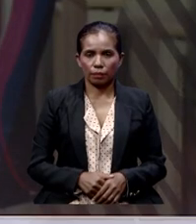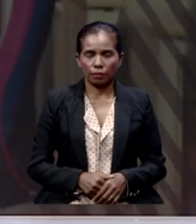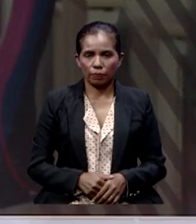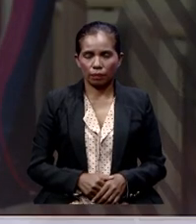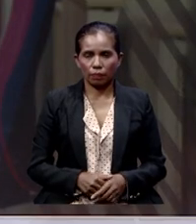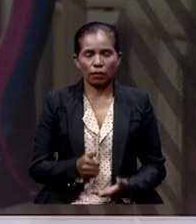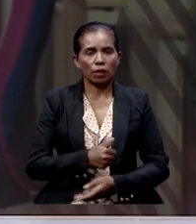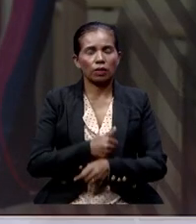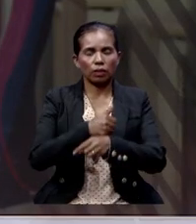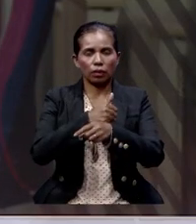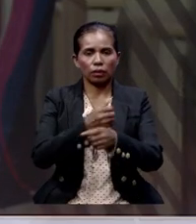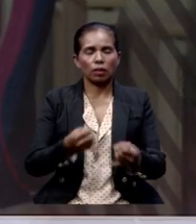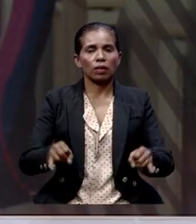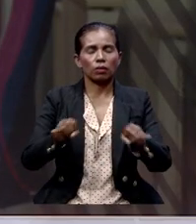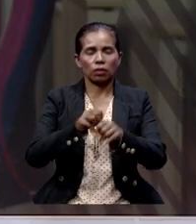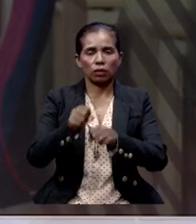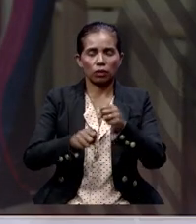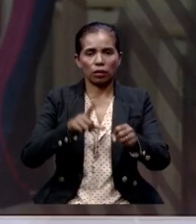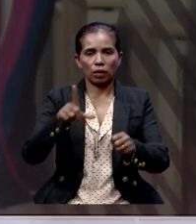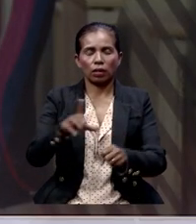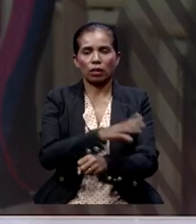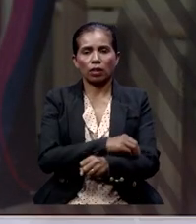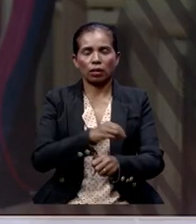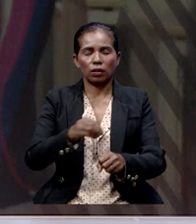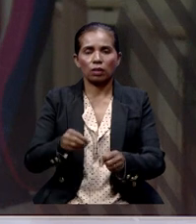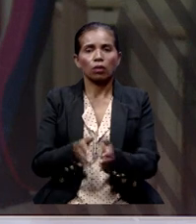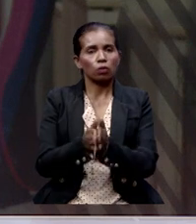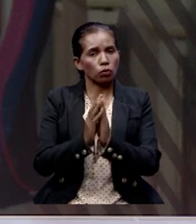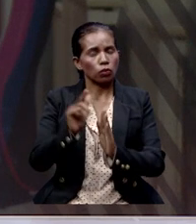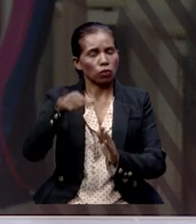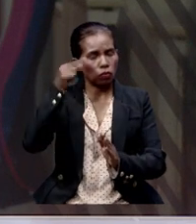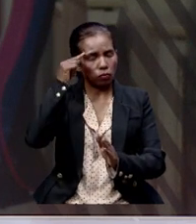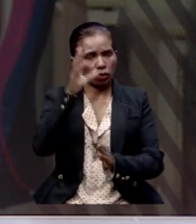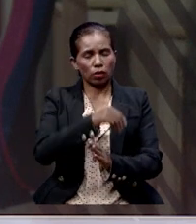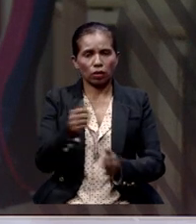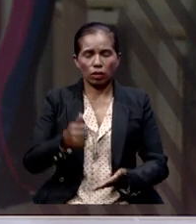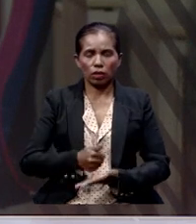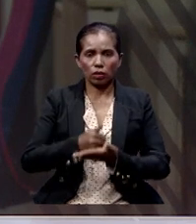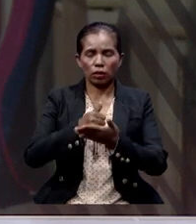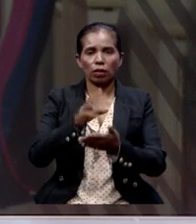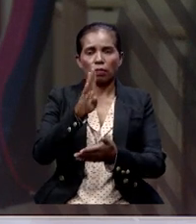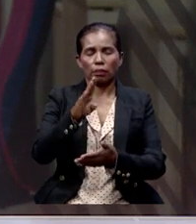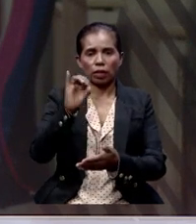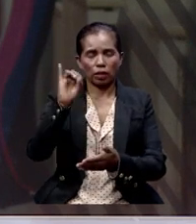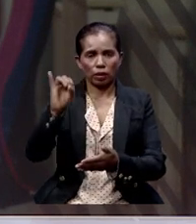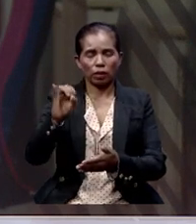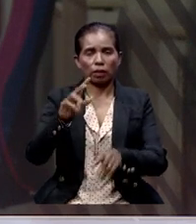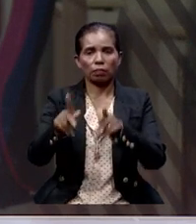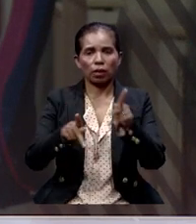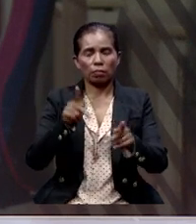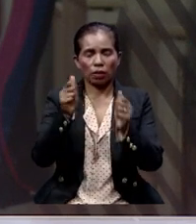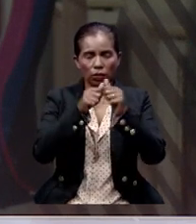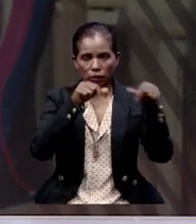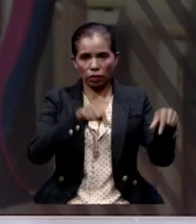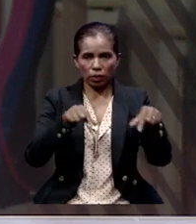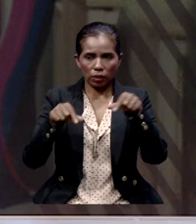Assessor Principal Inclusão Social Palácio Presidencial, Huso Governo atau Facilita Bilhete Identidade, ba ema ho